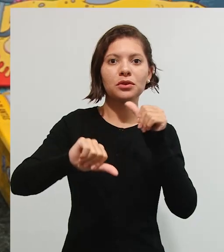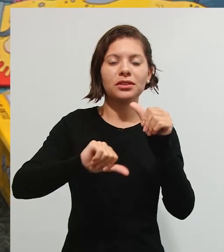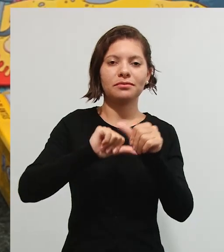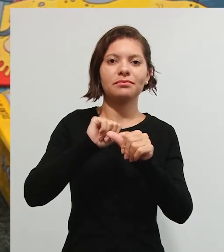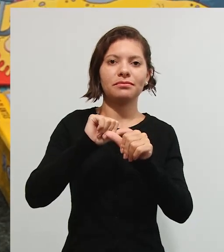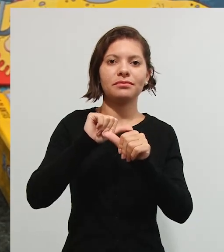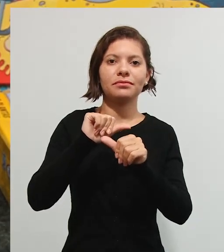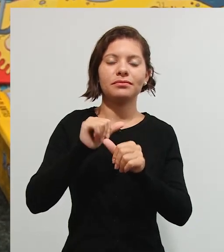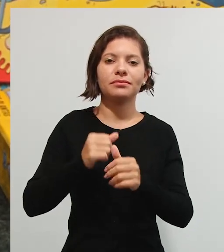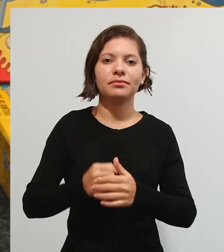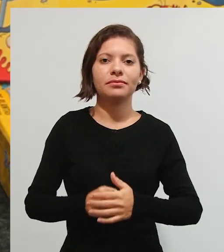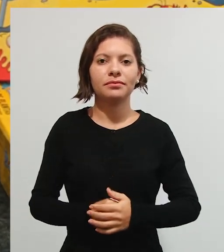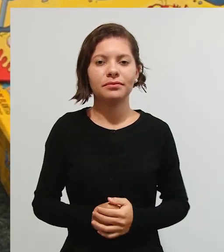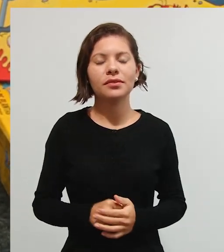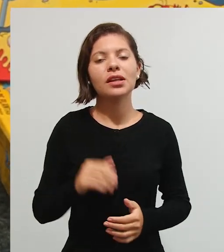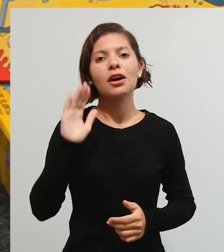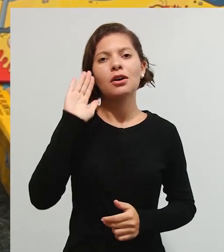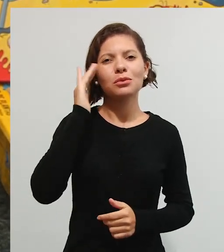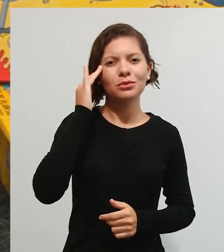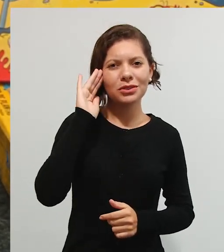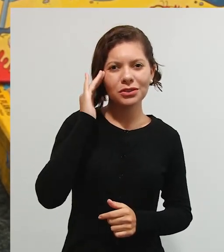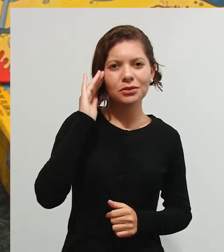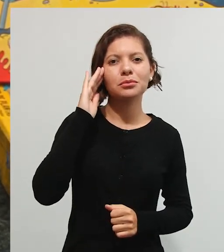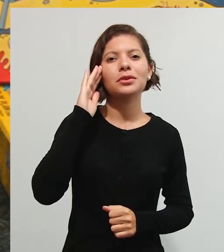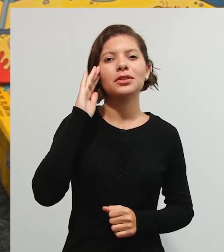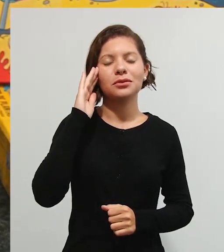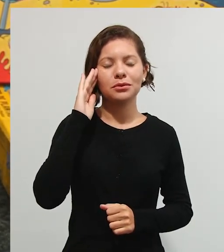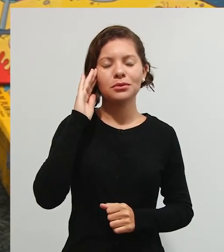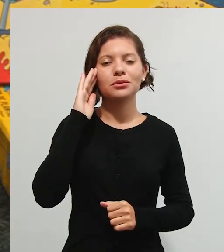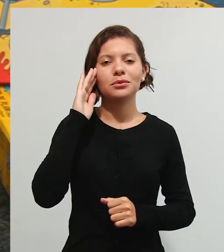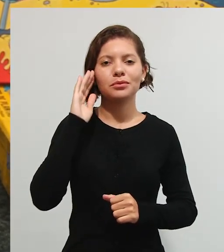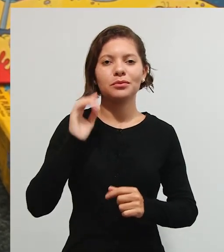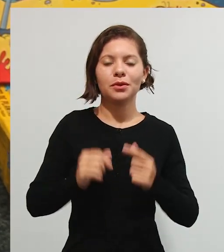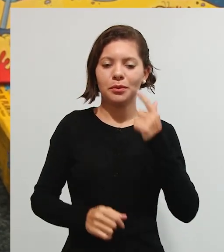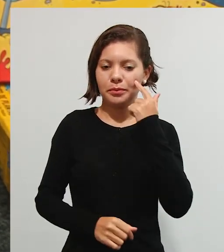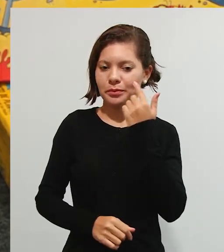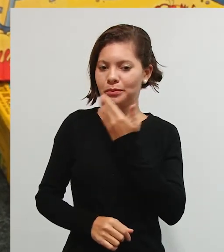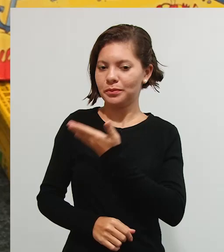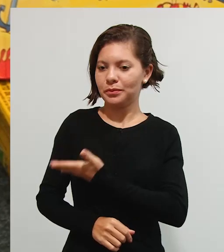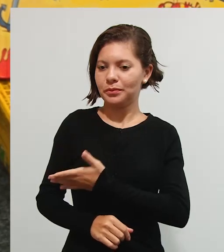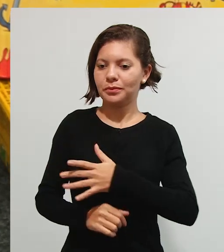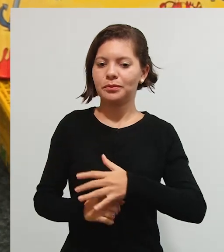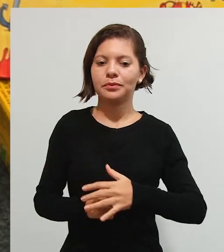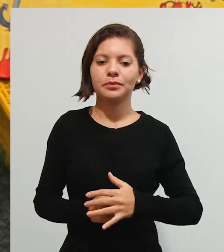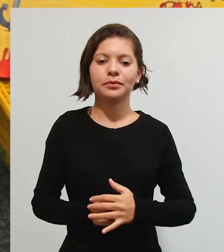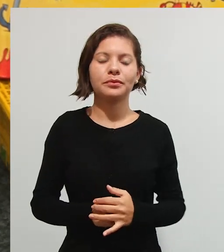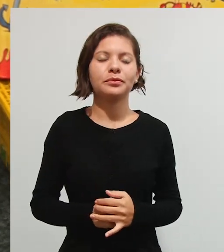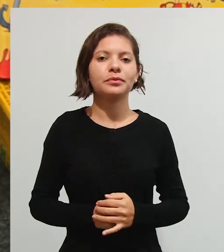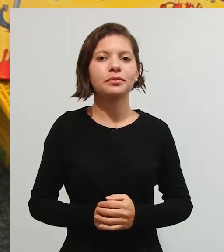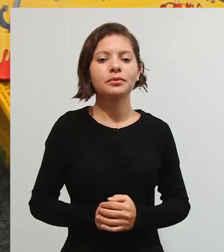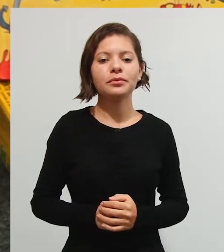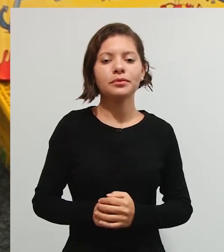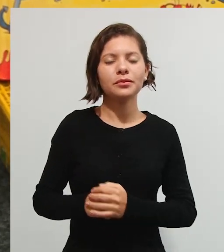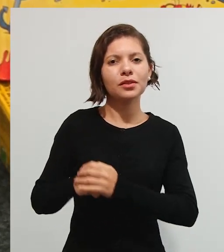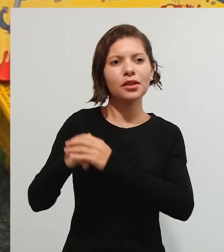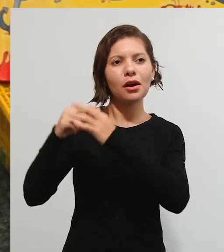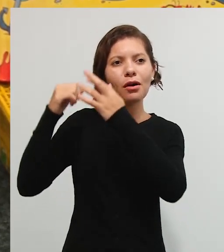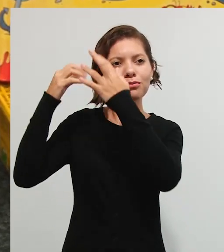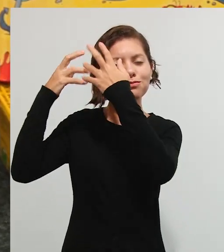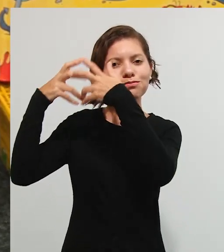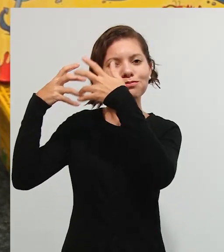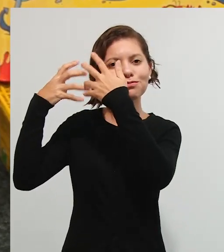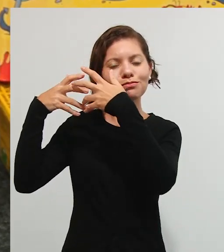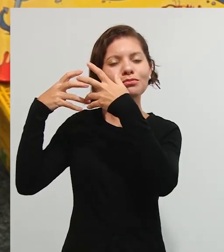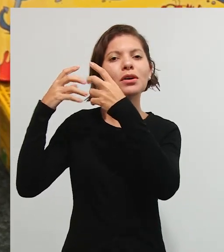Porque essa compreensão desses processos psicológicos, né, dessas funções superiores do